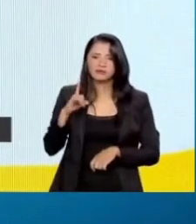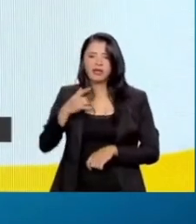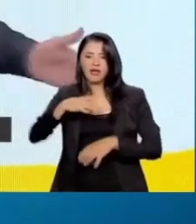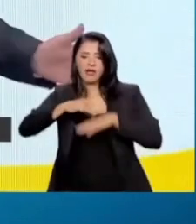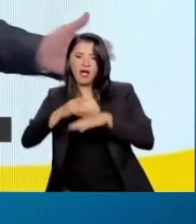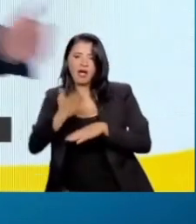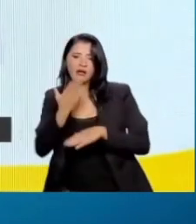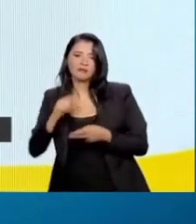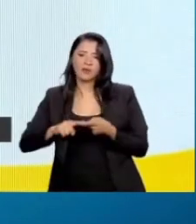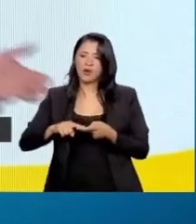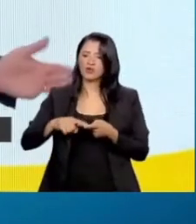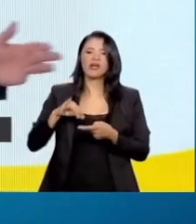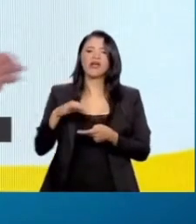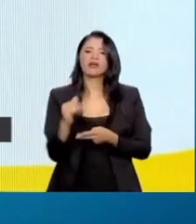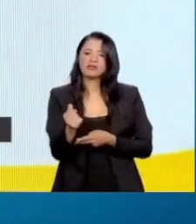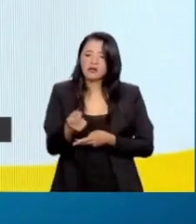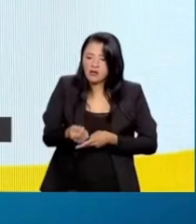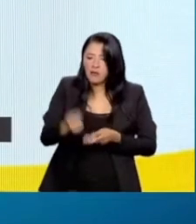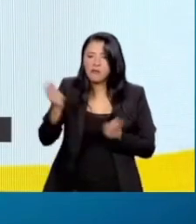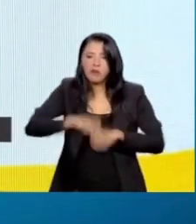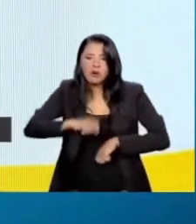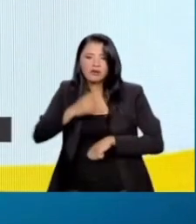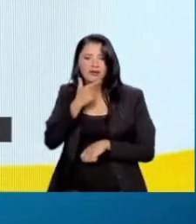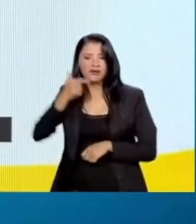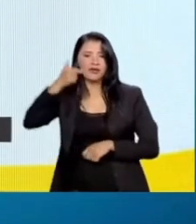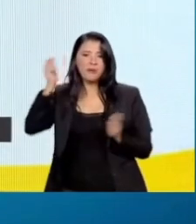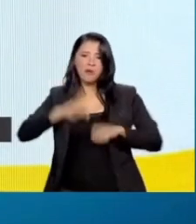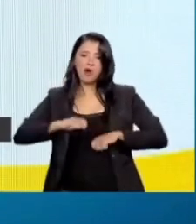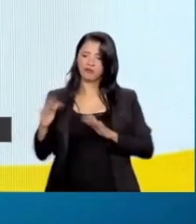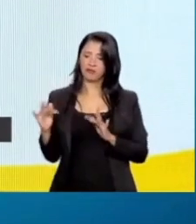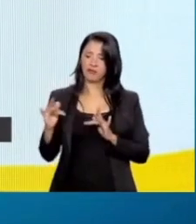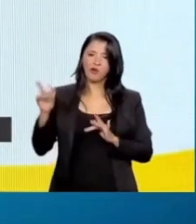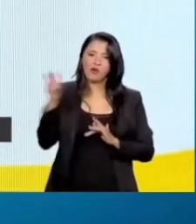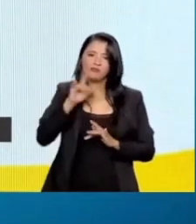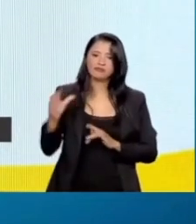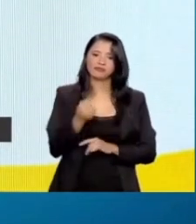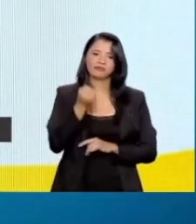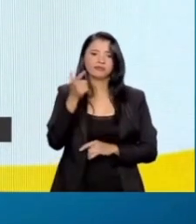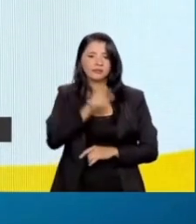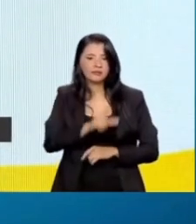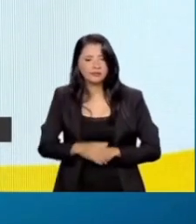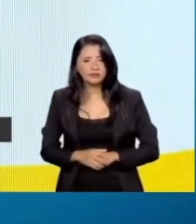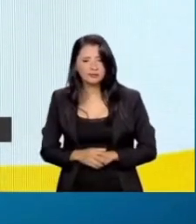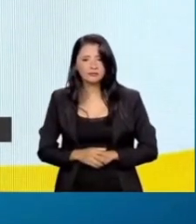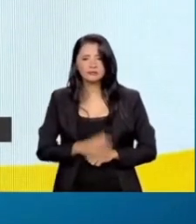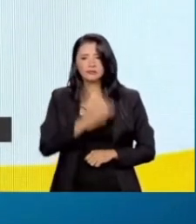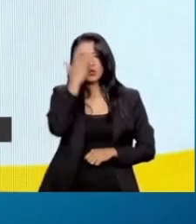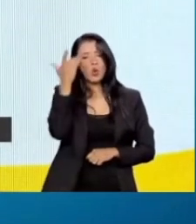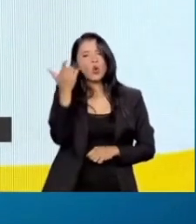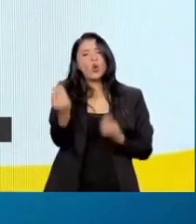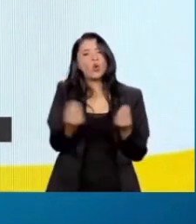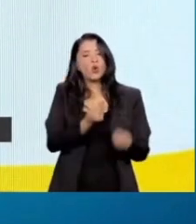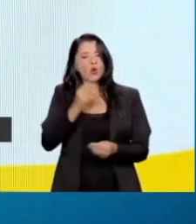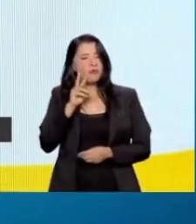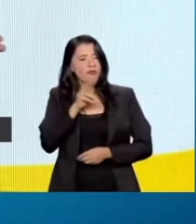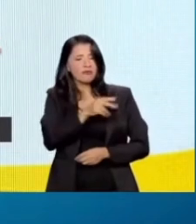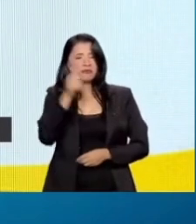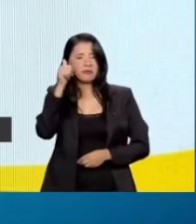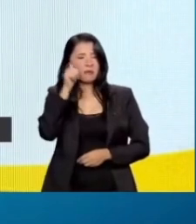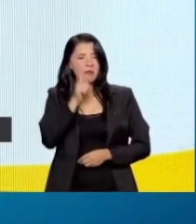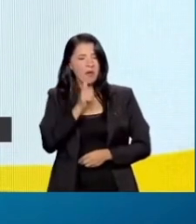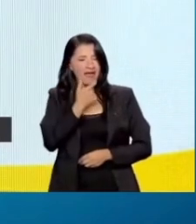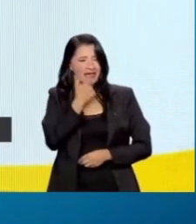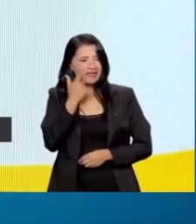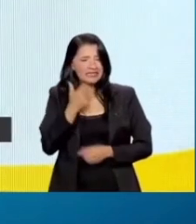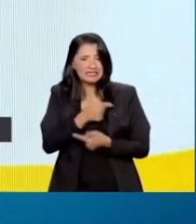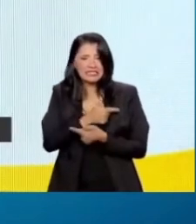carne, possam comer castanha, possam sorrir, possam arrumar até namorado ou namorada. Ninguém vai querer namorar uma moça que não